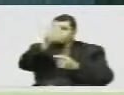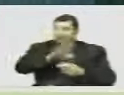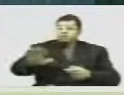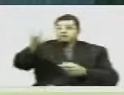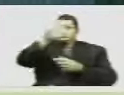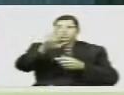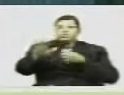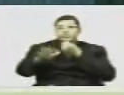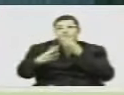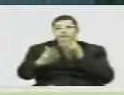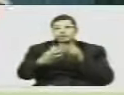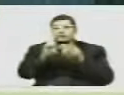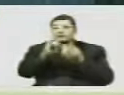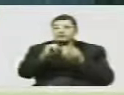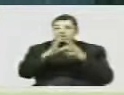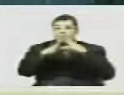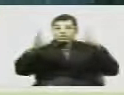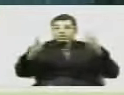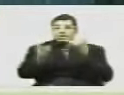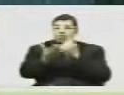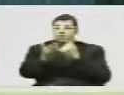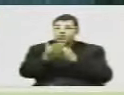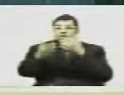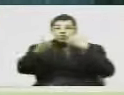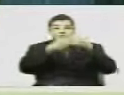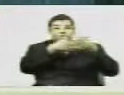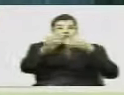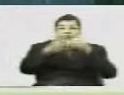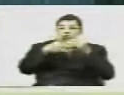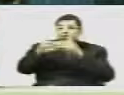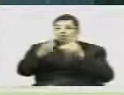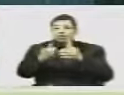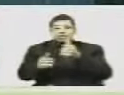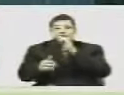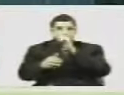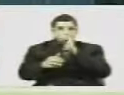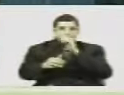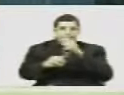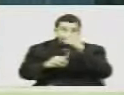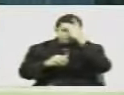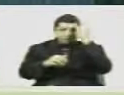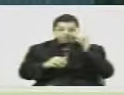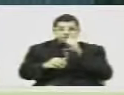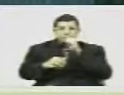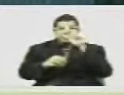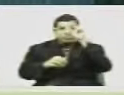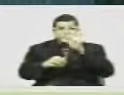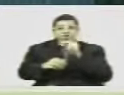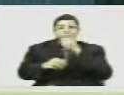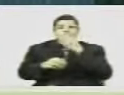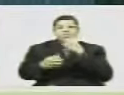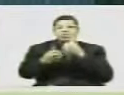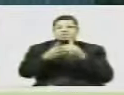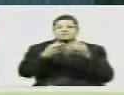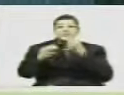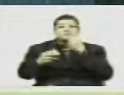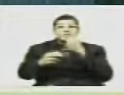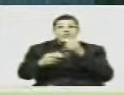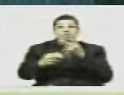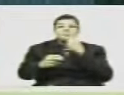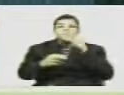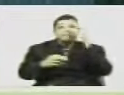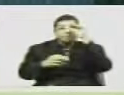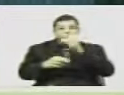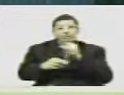nacional. Se aumentar imposto de qualquer item de bebida, o cidadão passa a beber menos. De cigarro, o cidadão